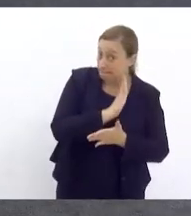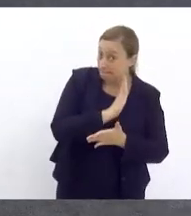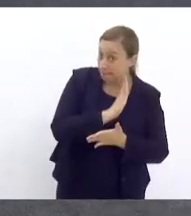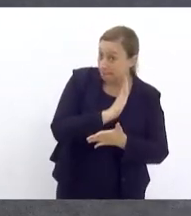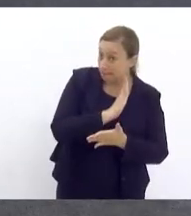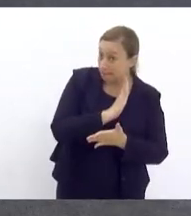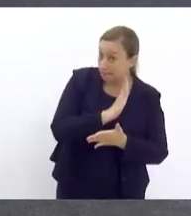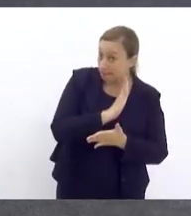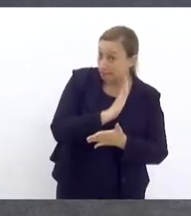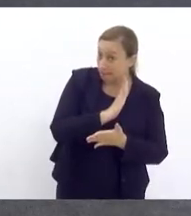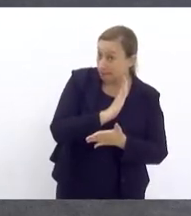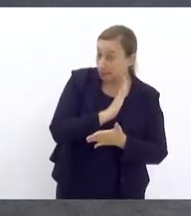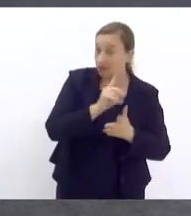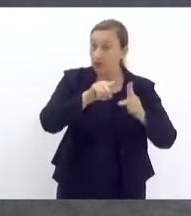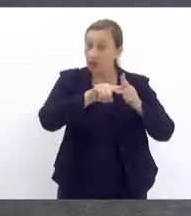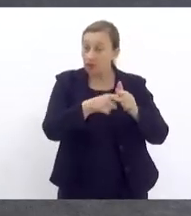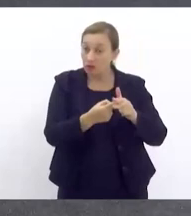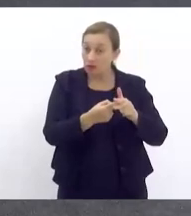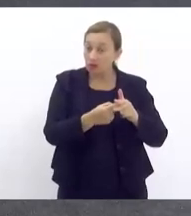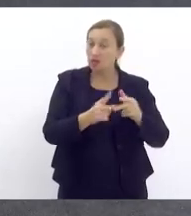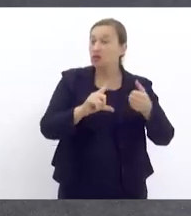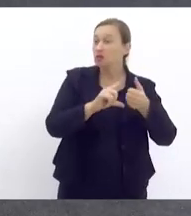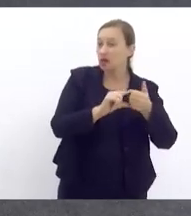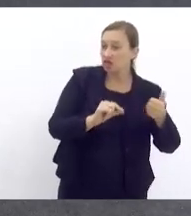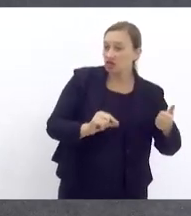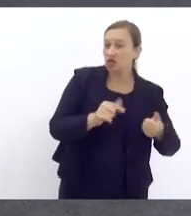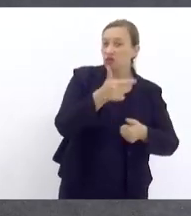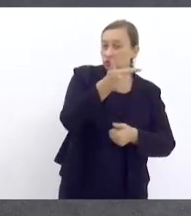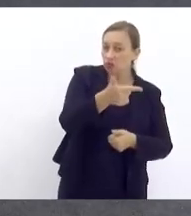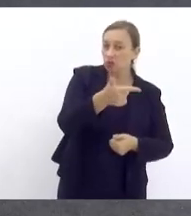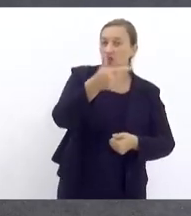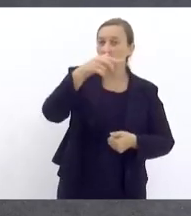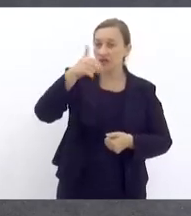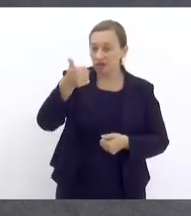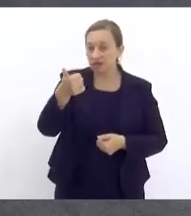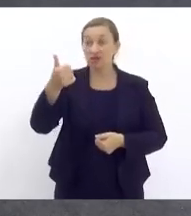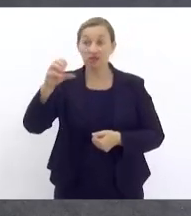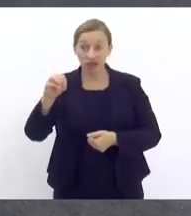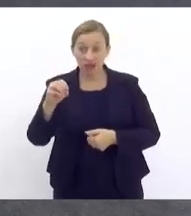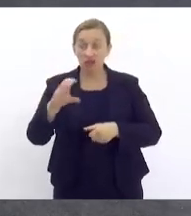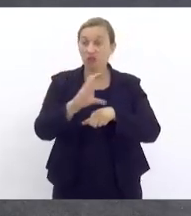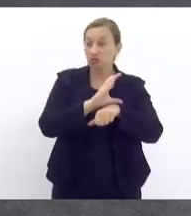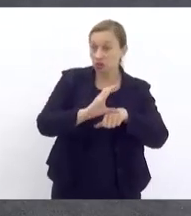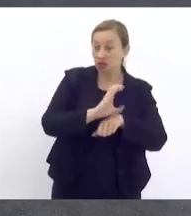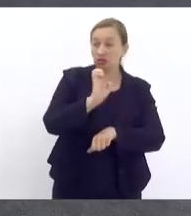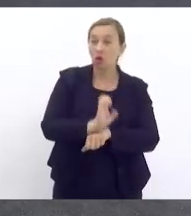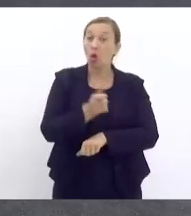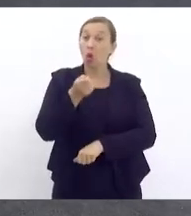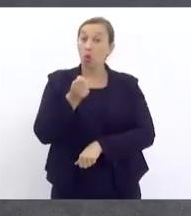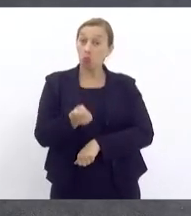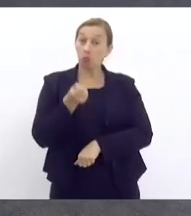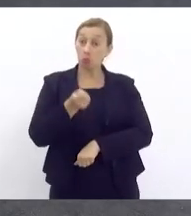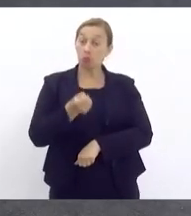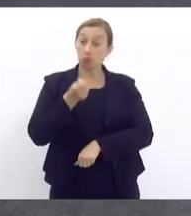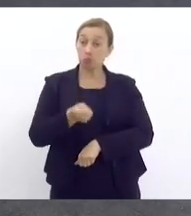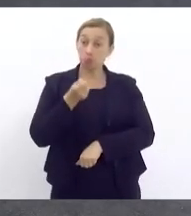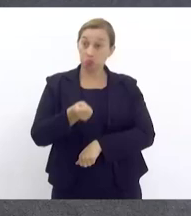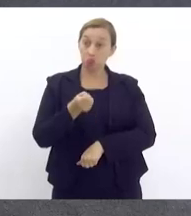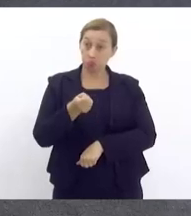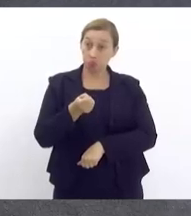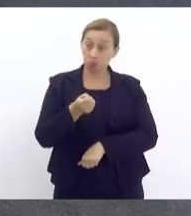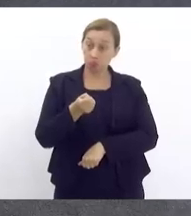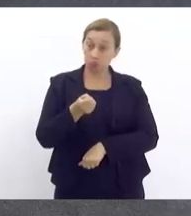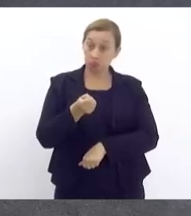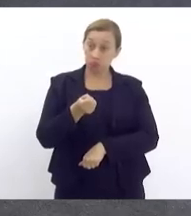ela alterou os artigos 210 da constituição estadual para tornar obrigatória a execução da